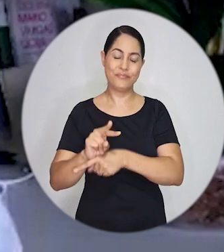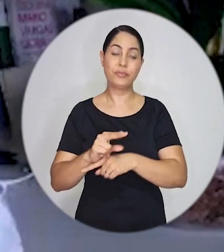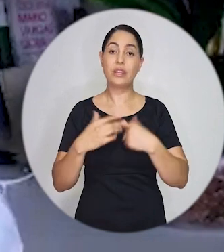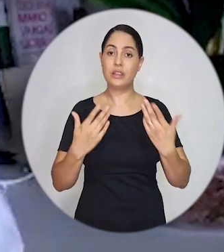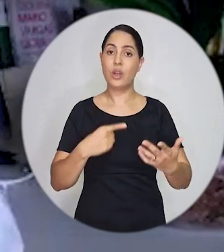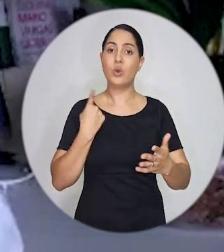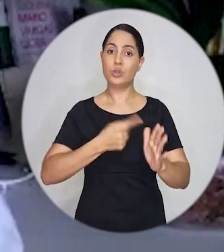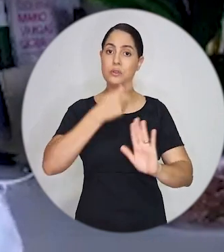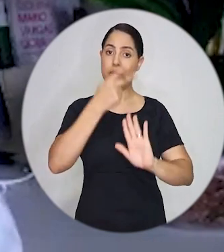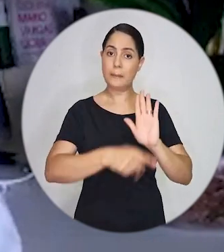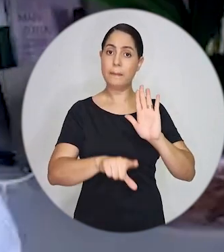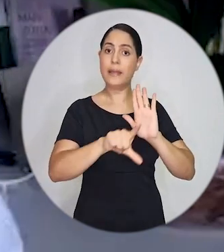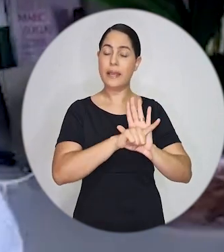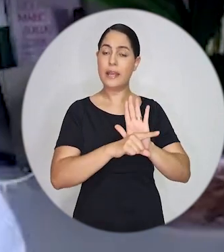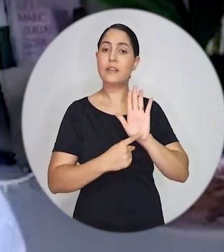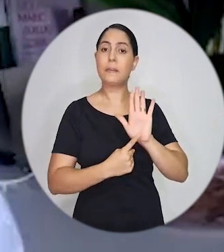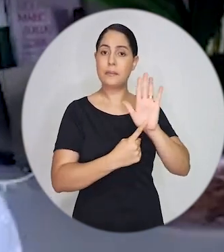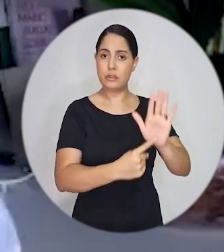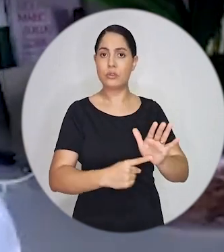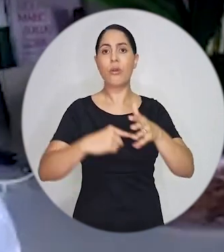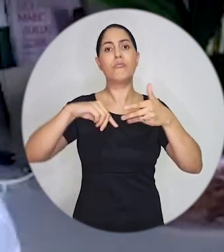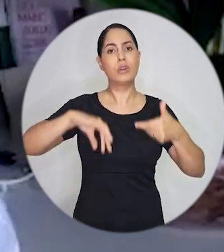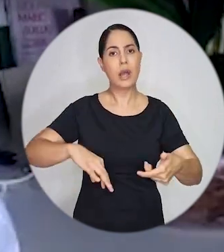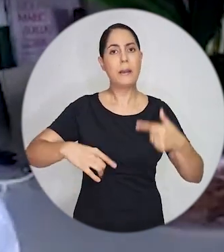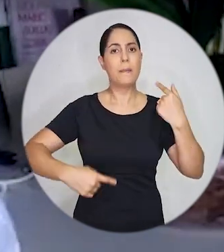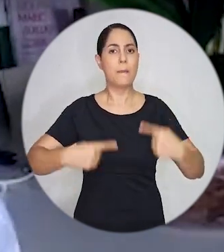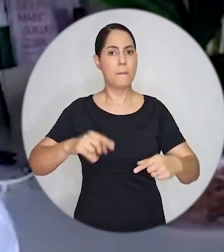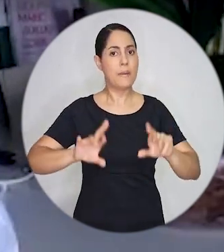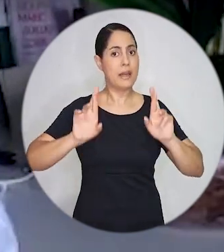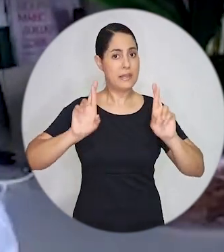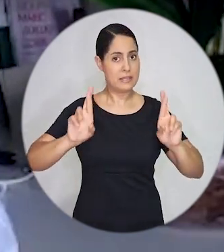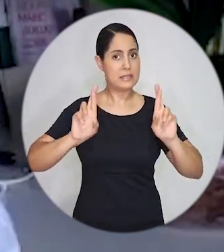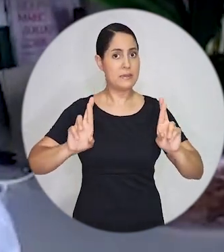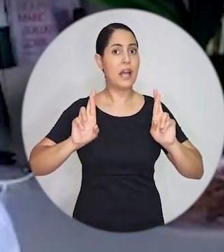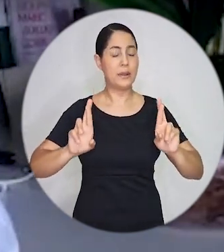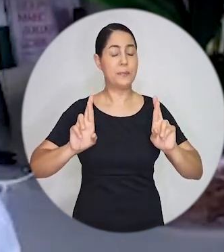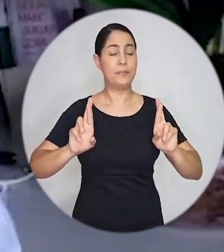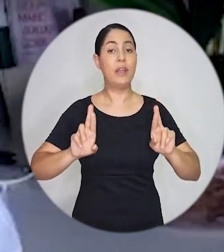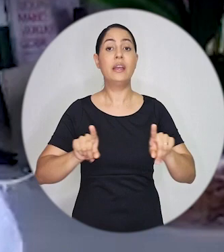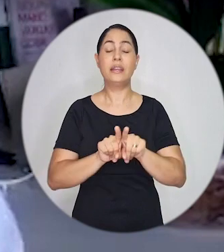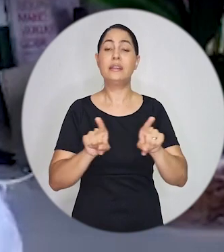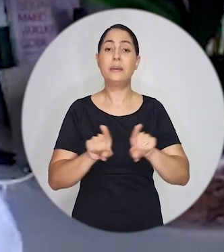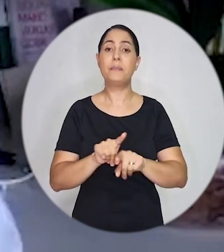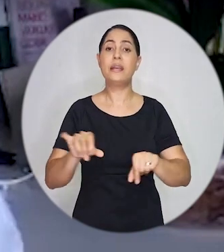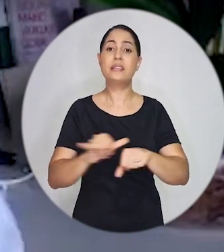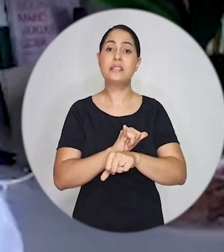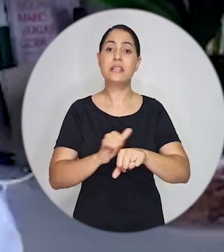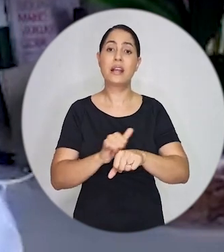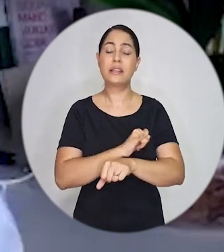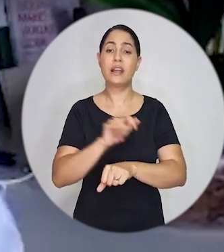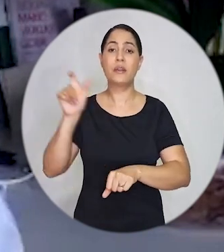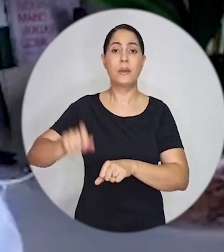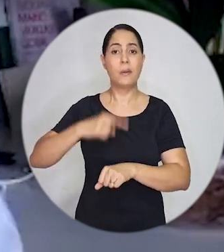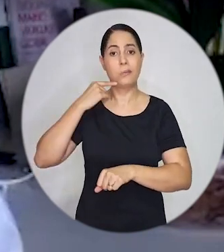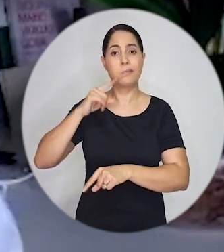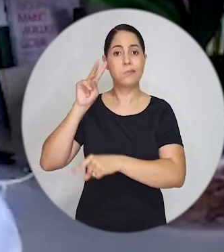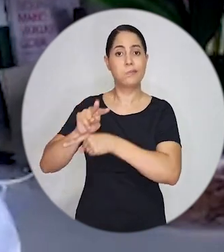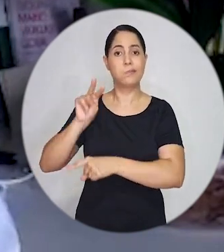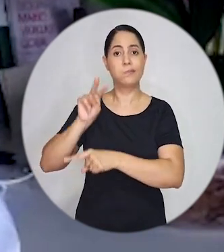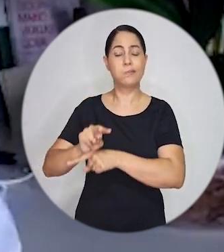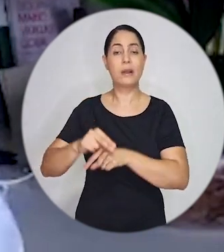profissão. Então o PL está apresentado, espero que o Congresso possa fazer um grande debate e que essas medidas